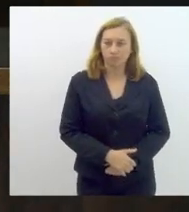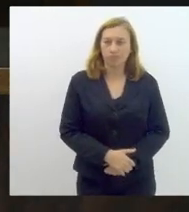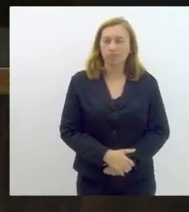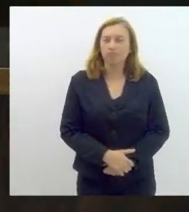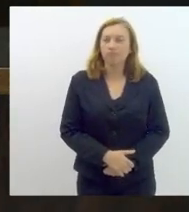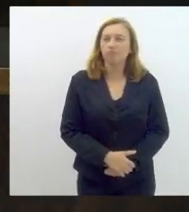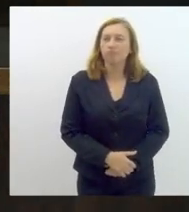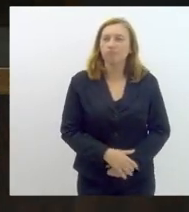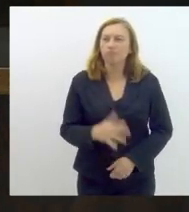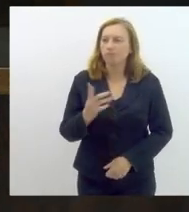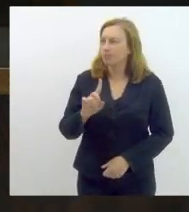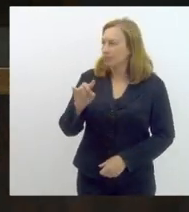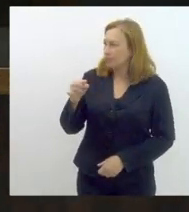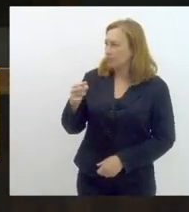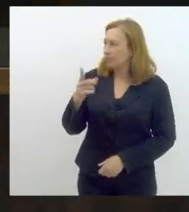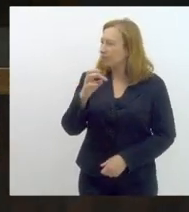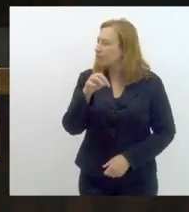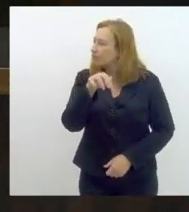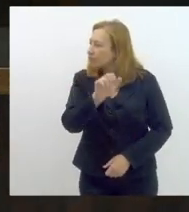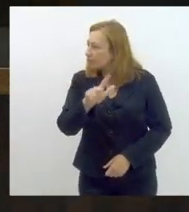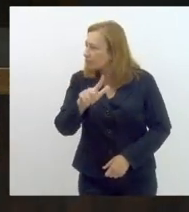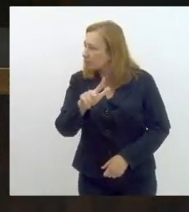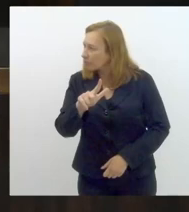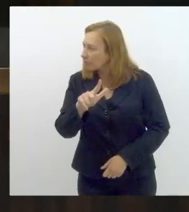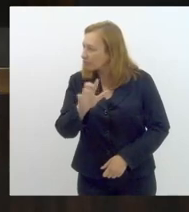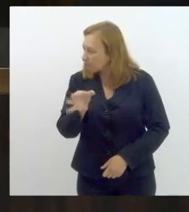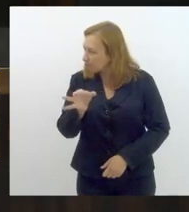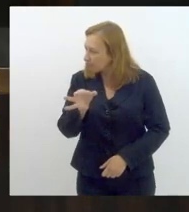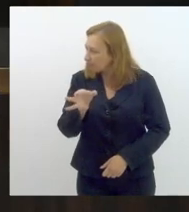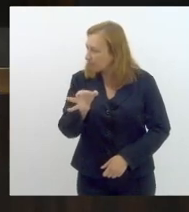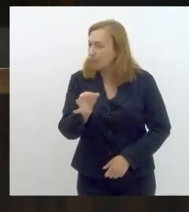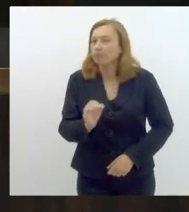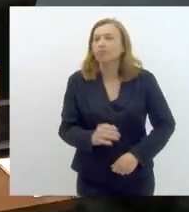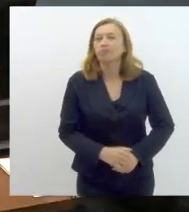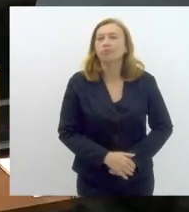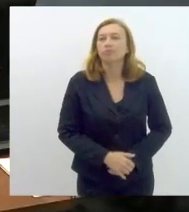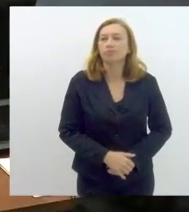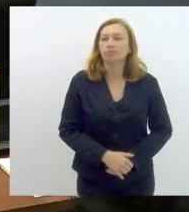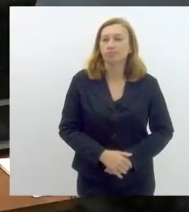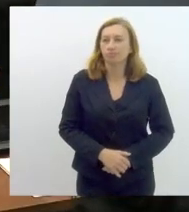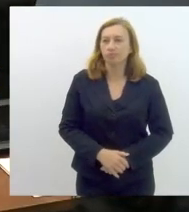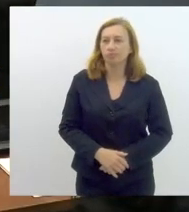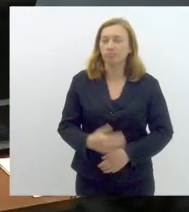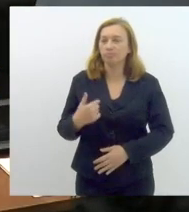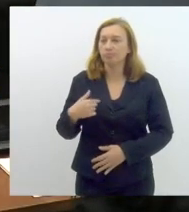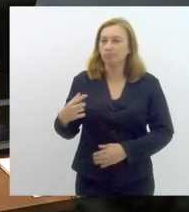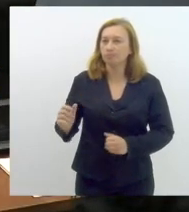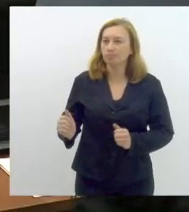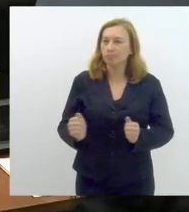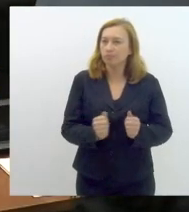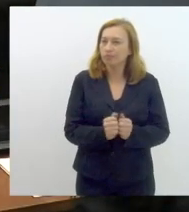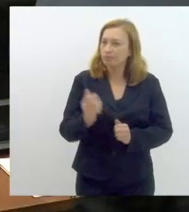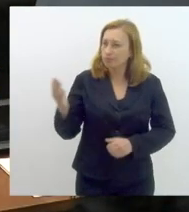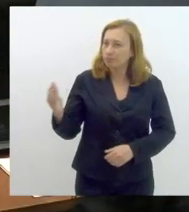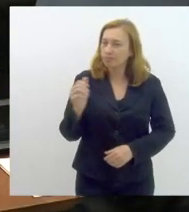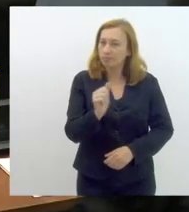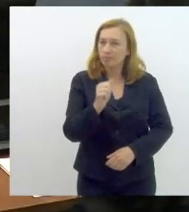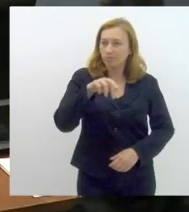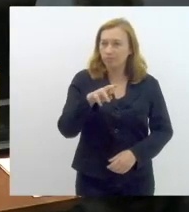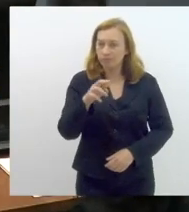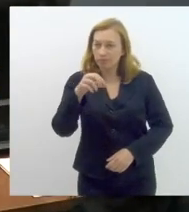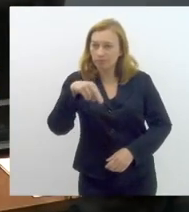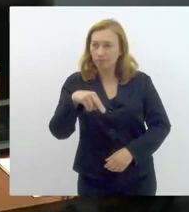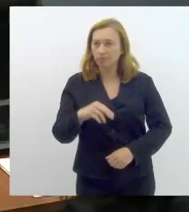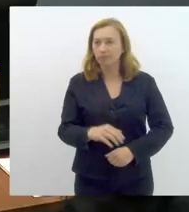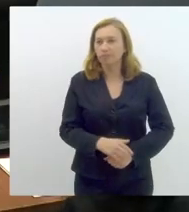você não acha que é melhor passar para Natanael e o Isaac? Okay. Mas eu estou co-presidindo aqui com você, Wanderson.